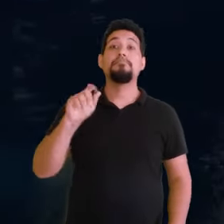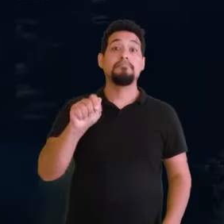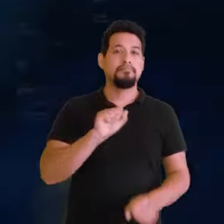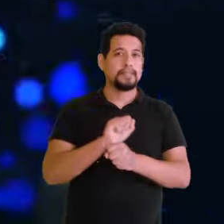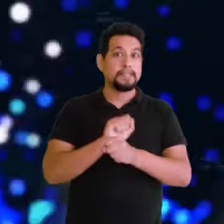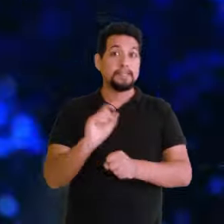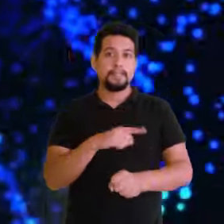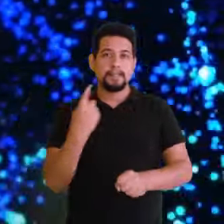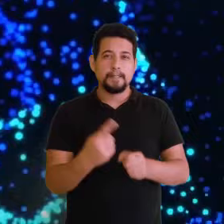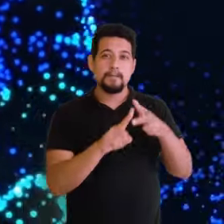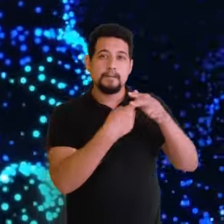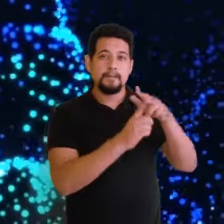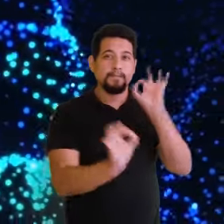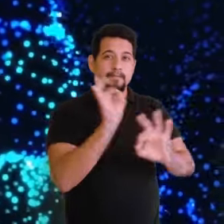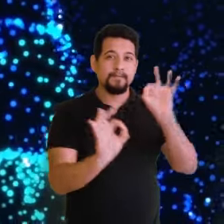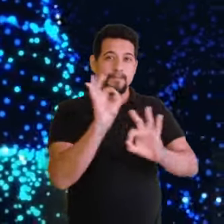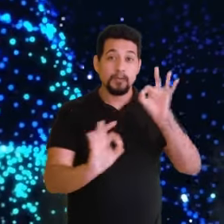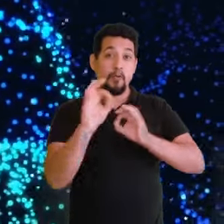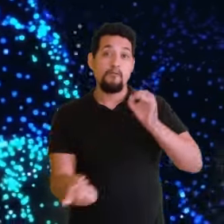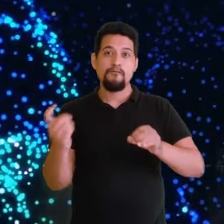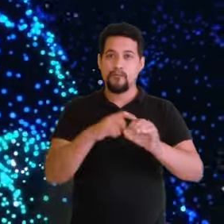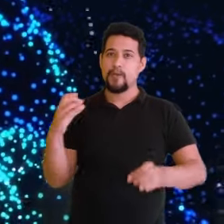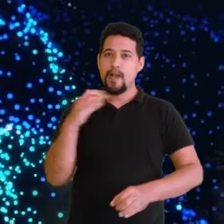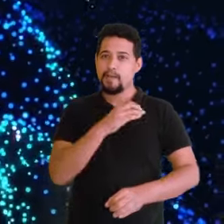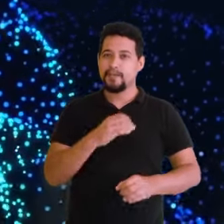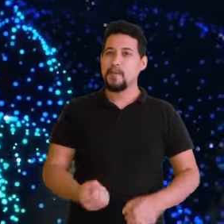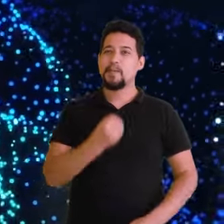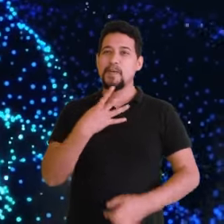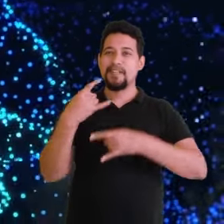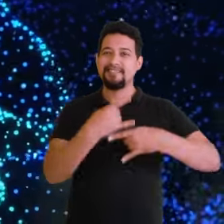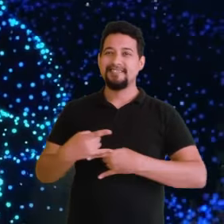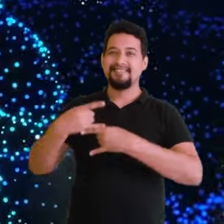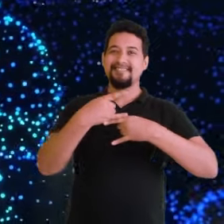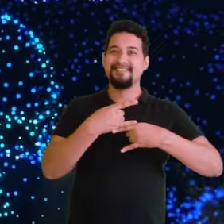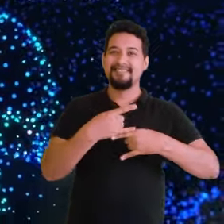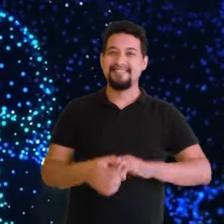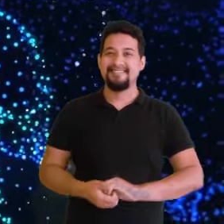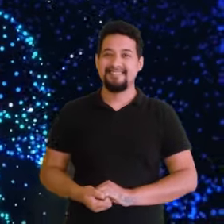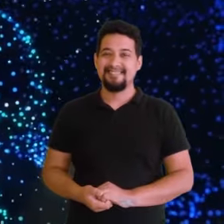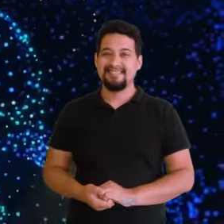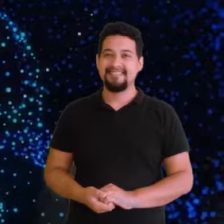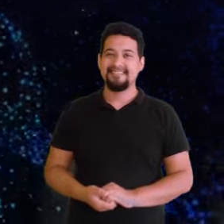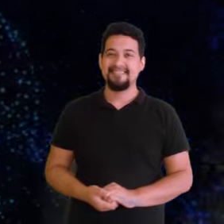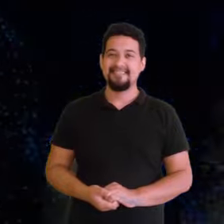ocorra, estaremos monitorando e trabalhando para resolver. Boa live!